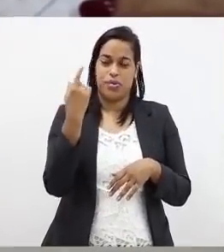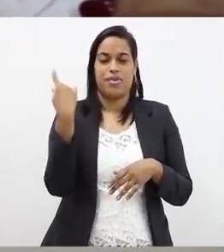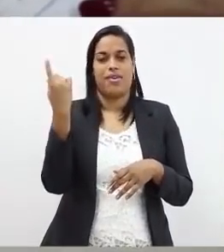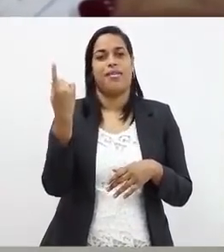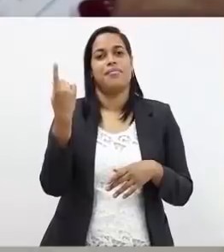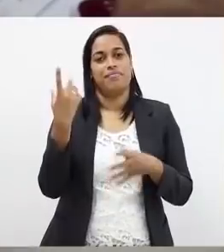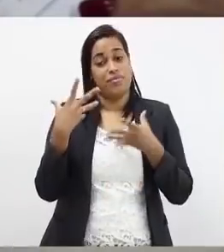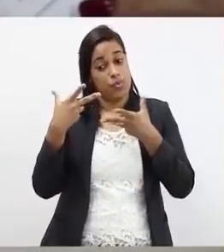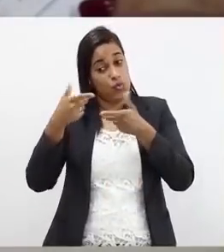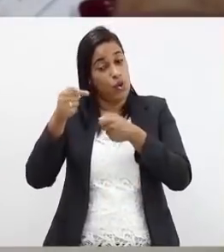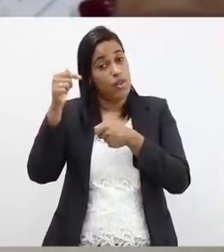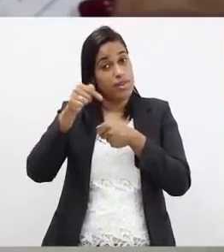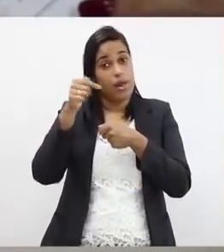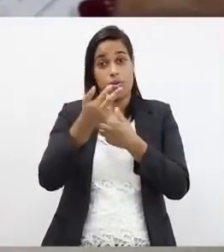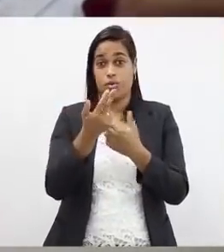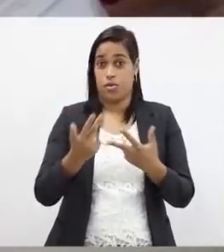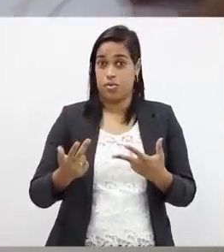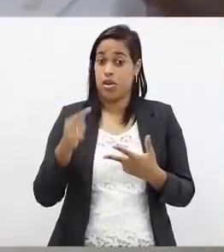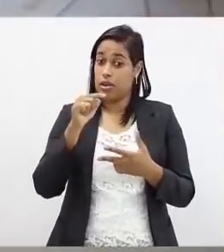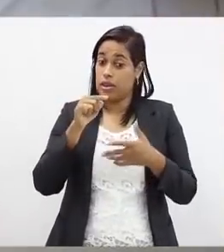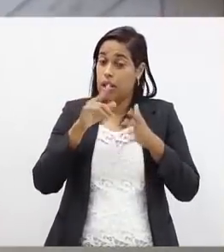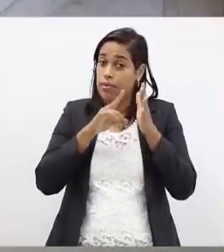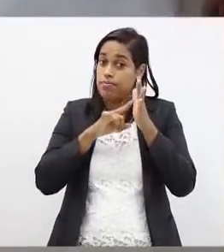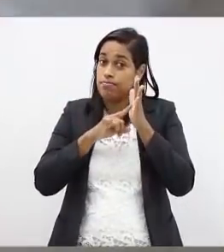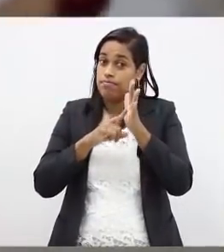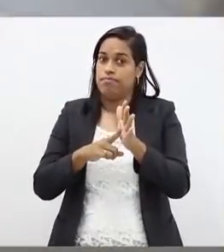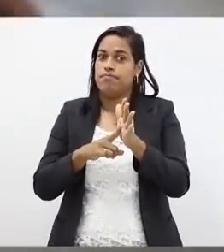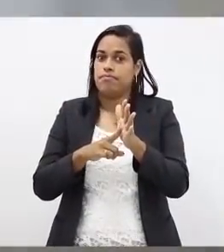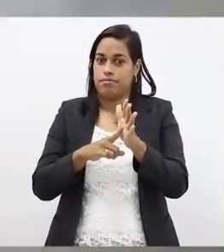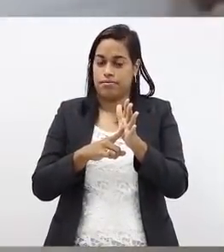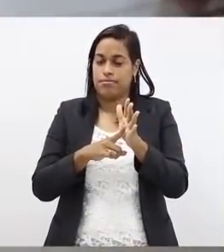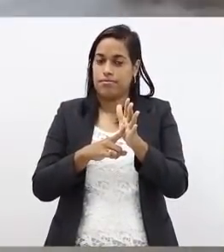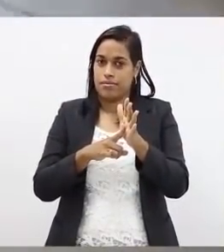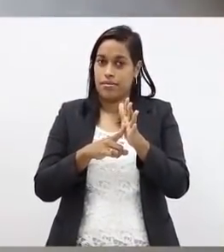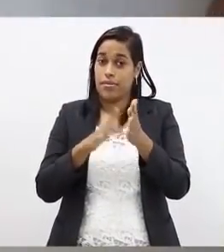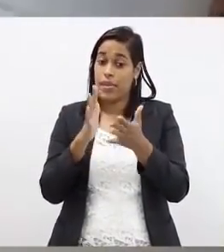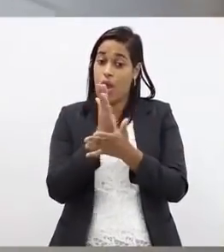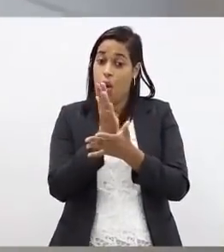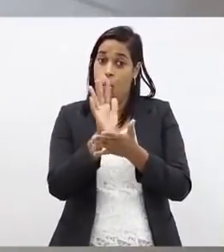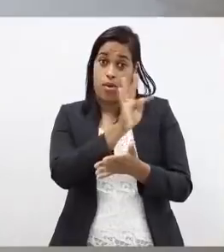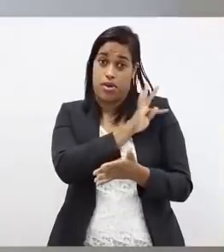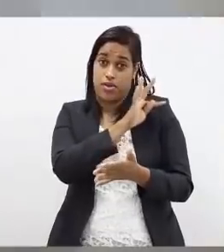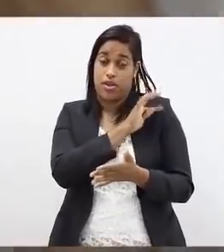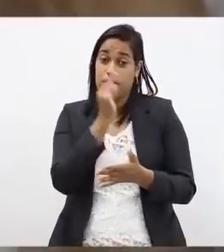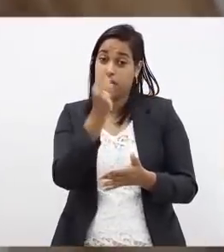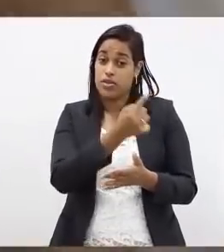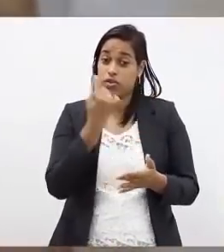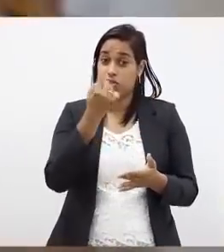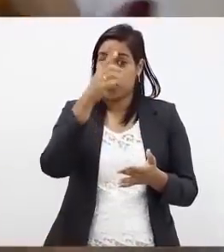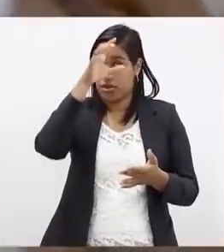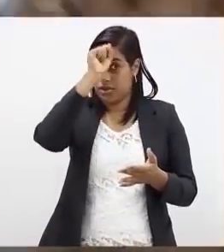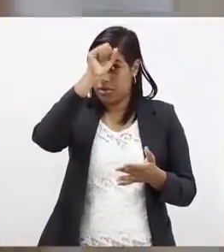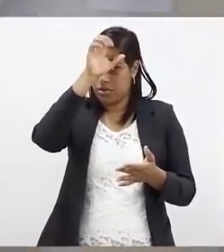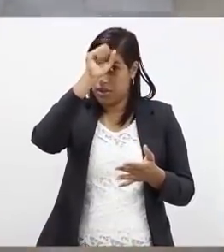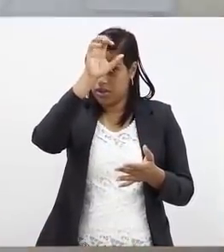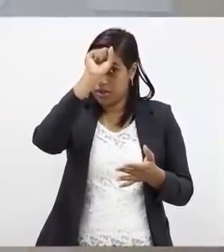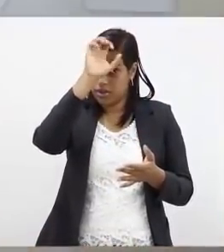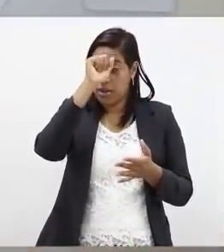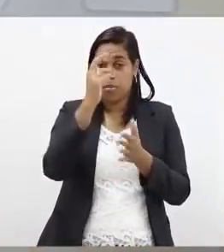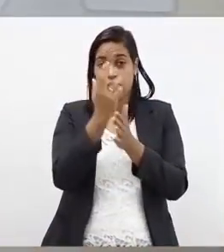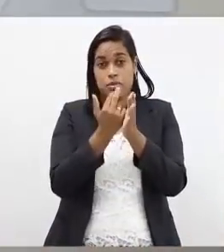da peça. Minha peça está aí dentro. Agora a gente vai usar algumas técnicas que a gente aprendeu para